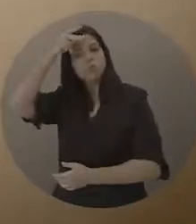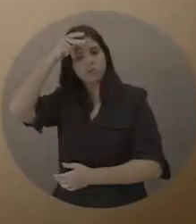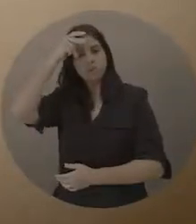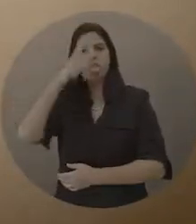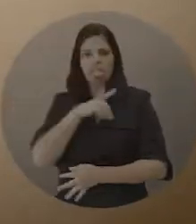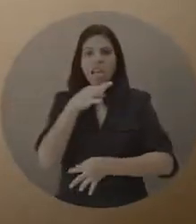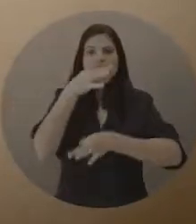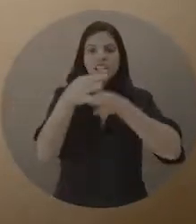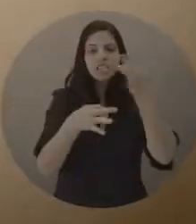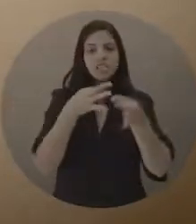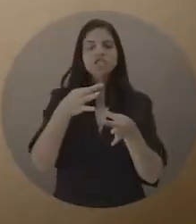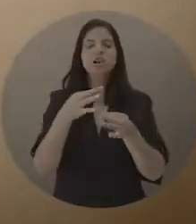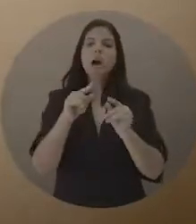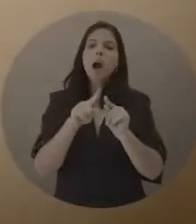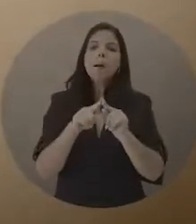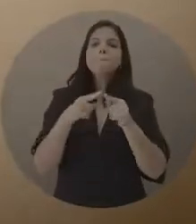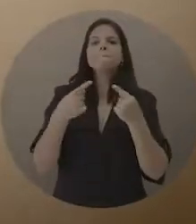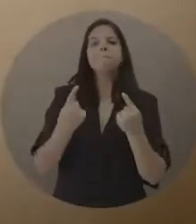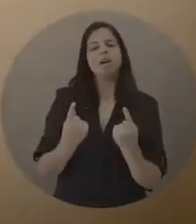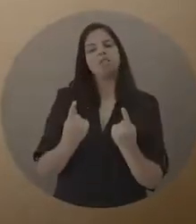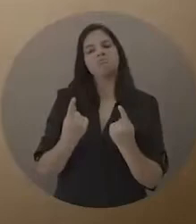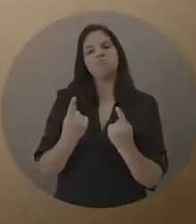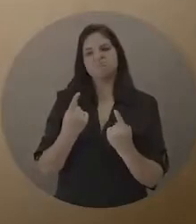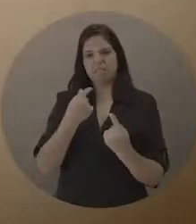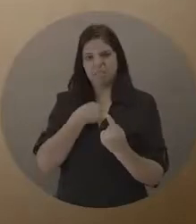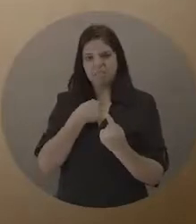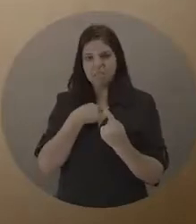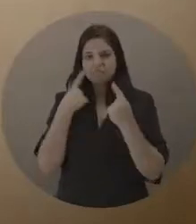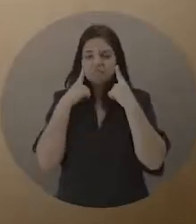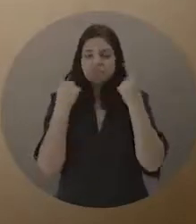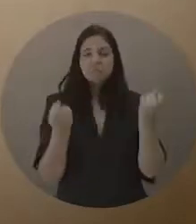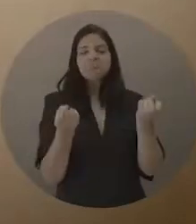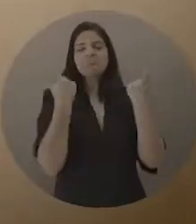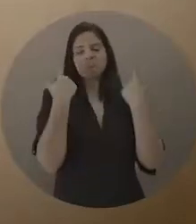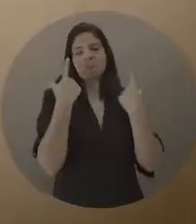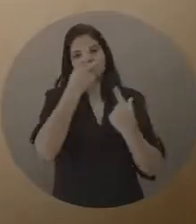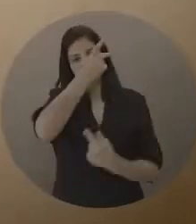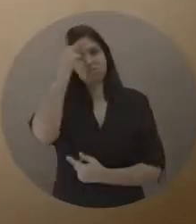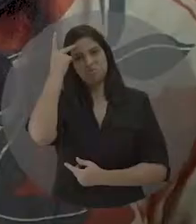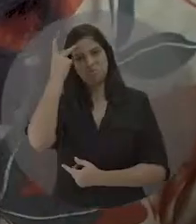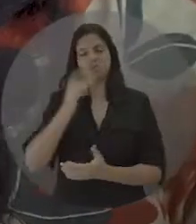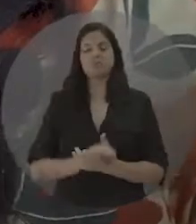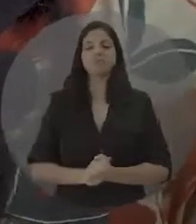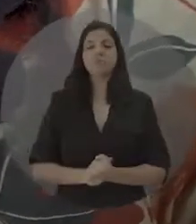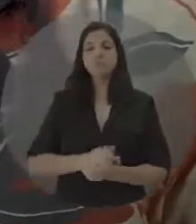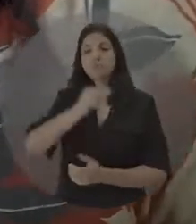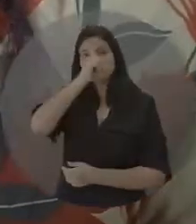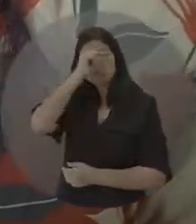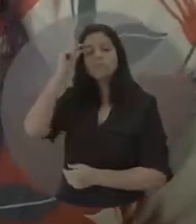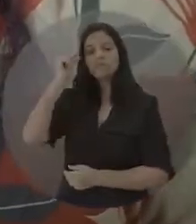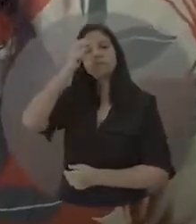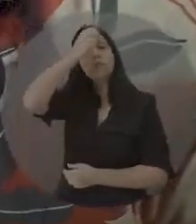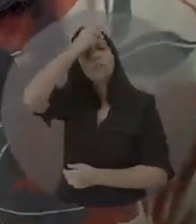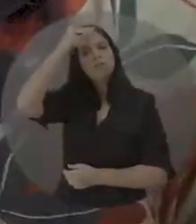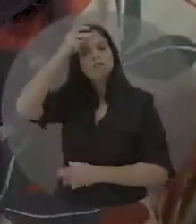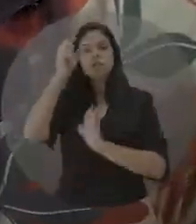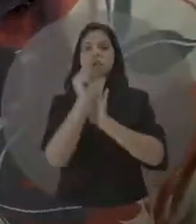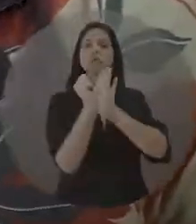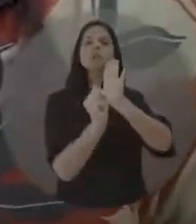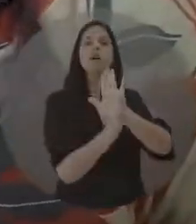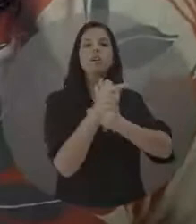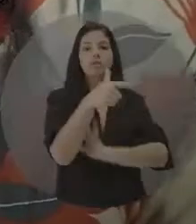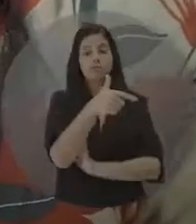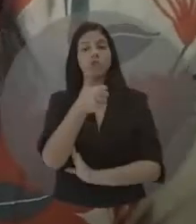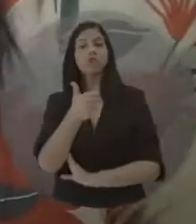prefeito. Existe a crítica, mas eu não tô para ir porque as pessoas pensam. O Emmanuel Pinheiro, ele é o prefeito